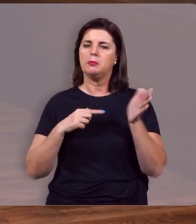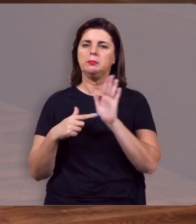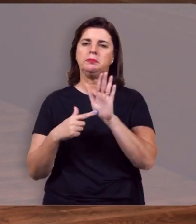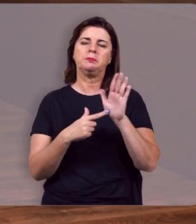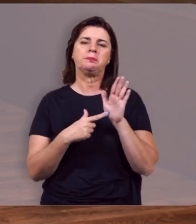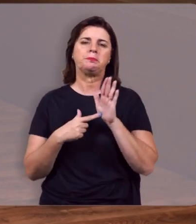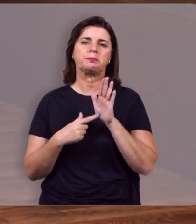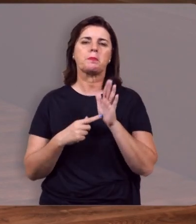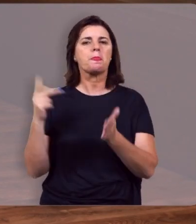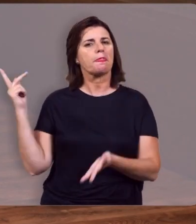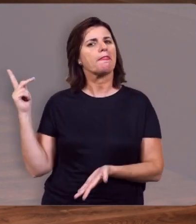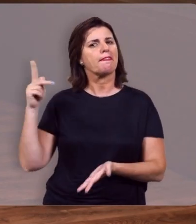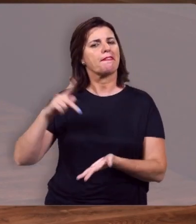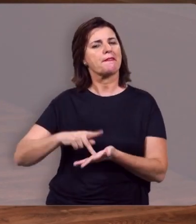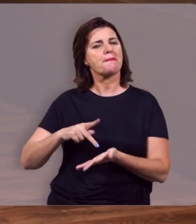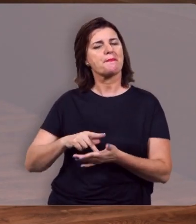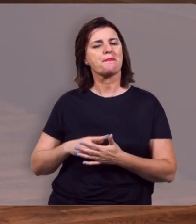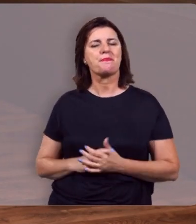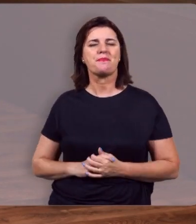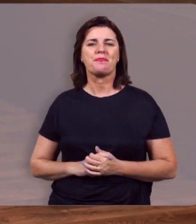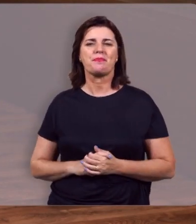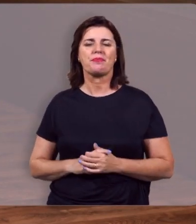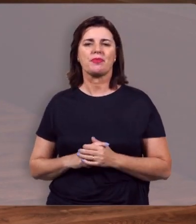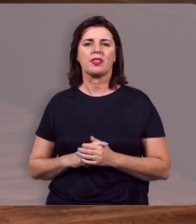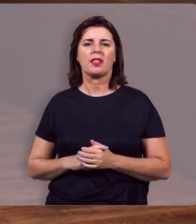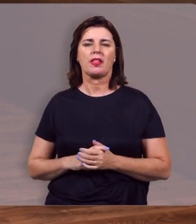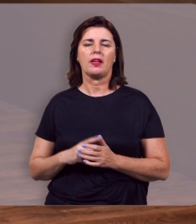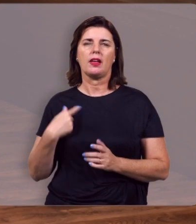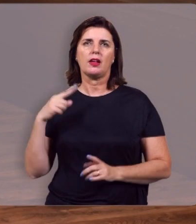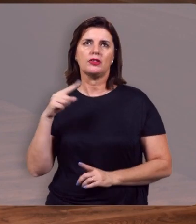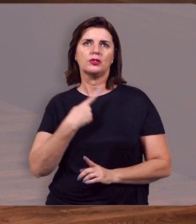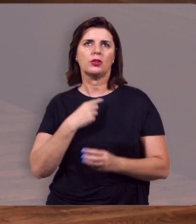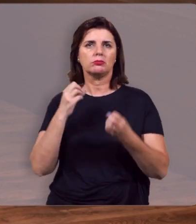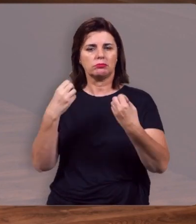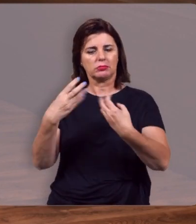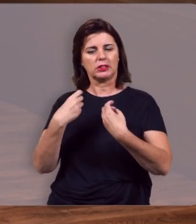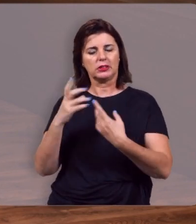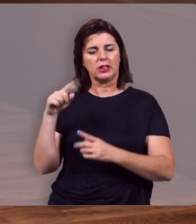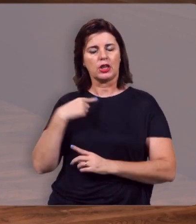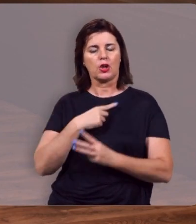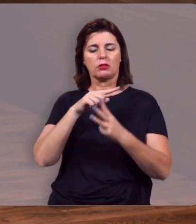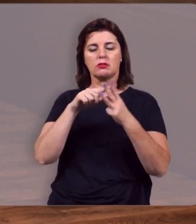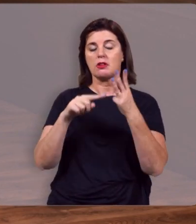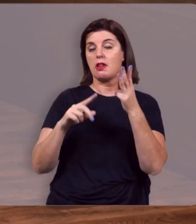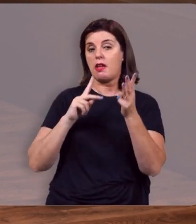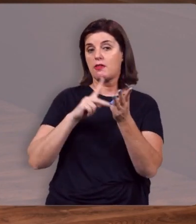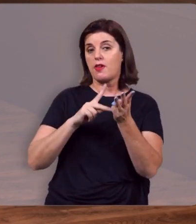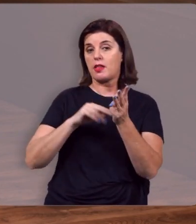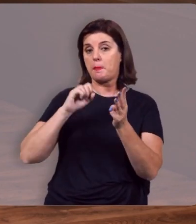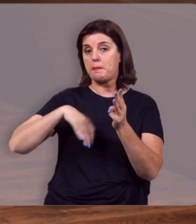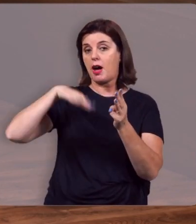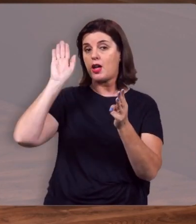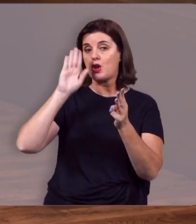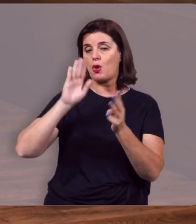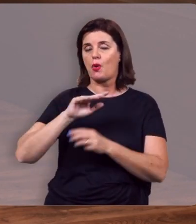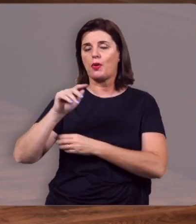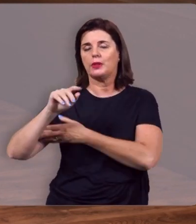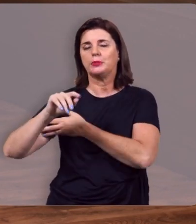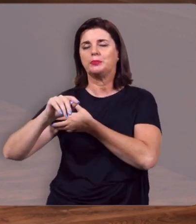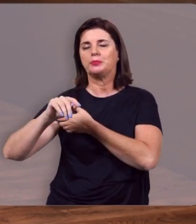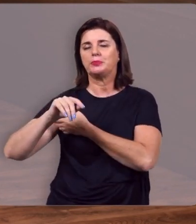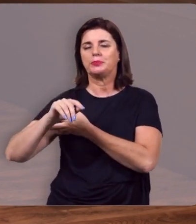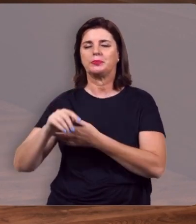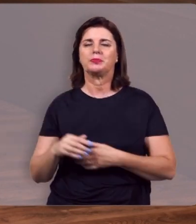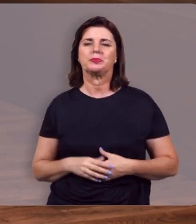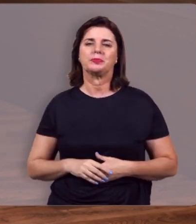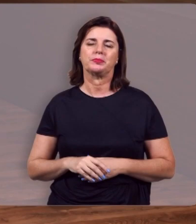ele trata desta verdade e enseja-nos 3 verdades magnas que passo